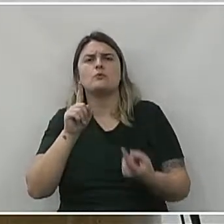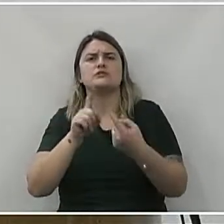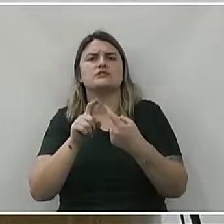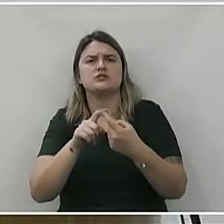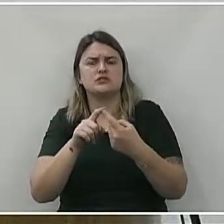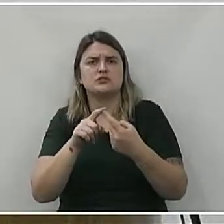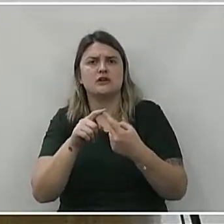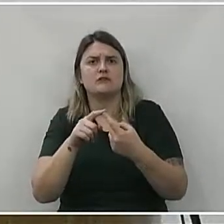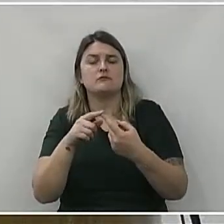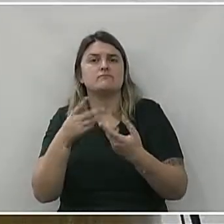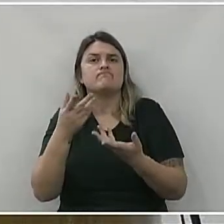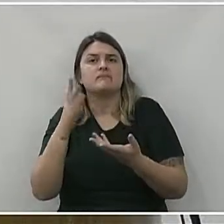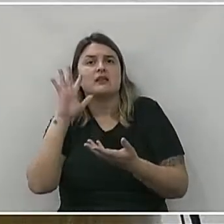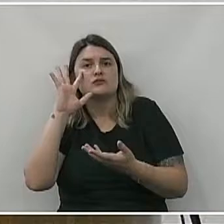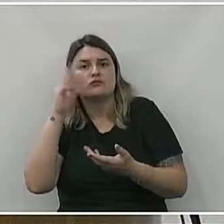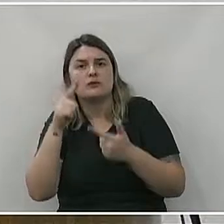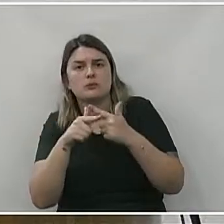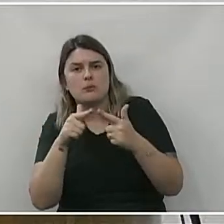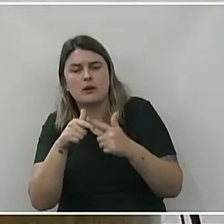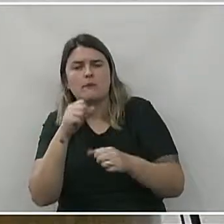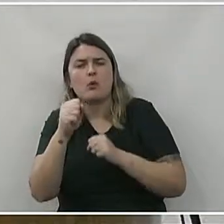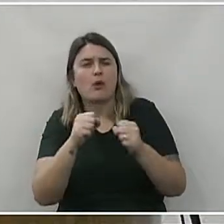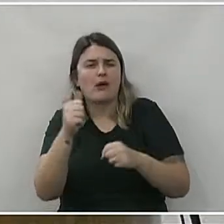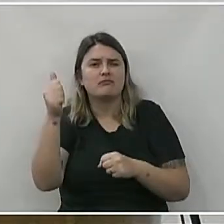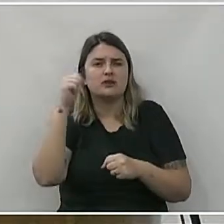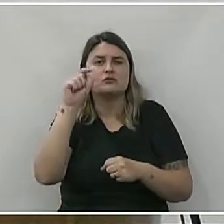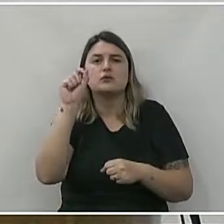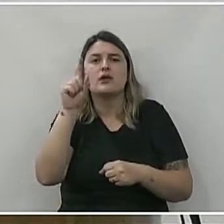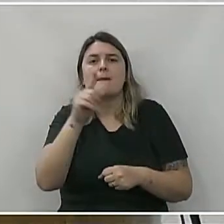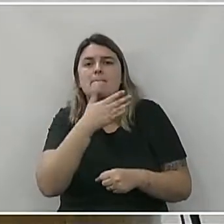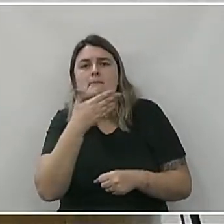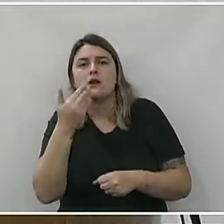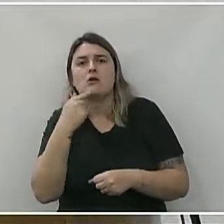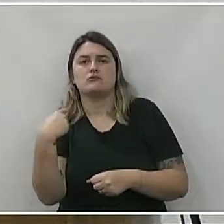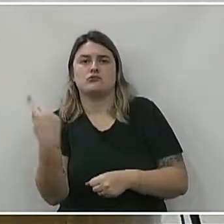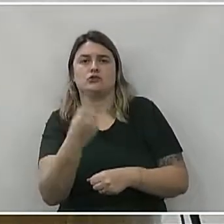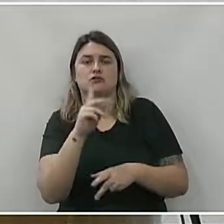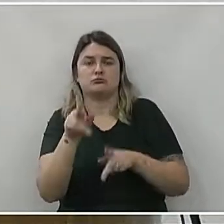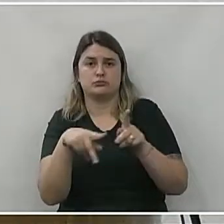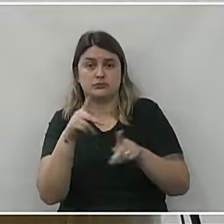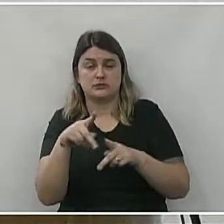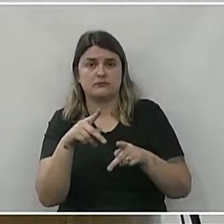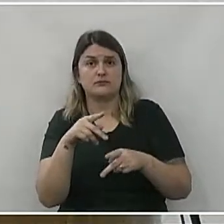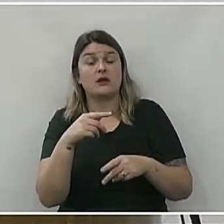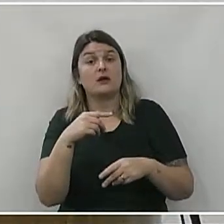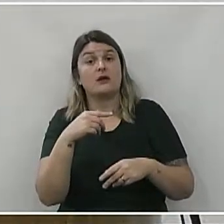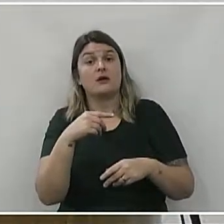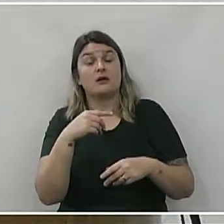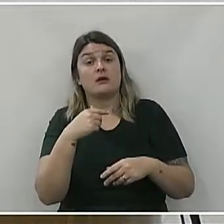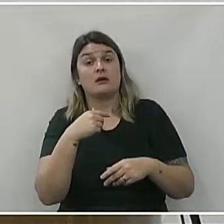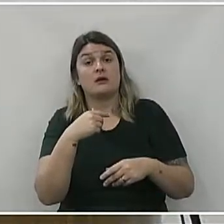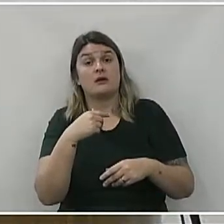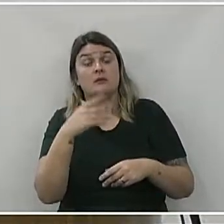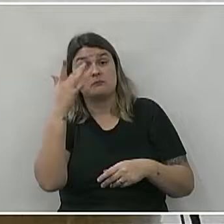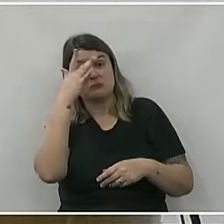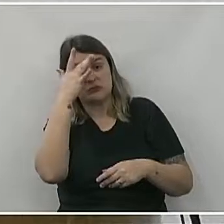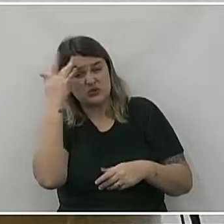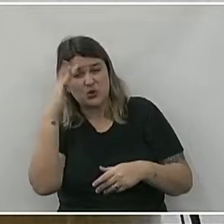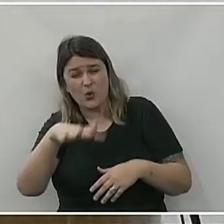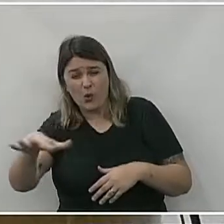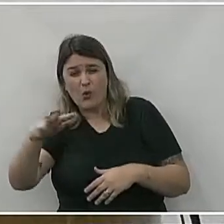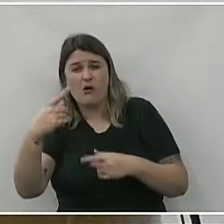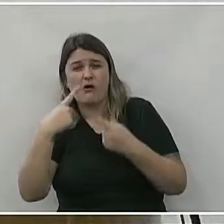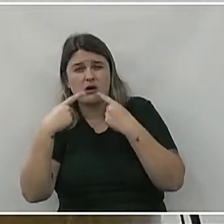problemas, fiscalizar o que estiver errado e correr atrás do melhor para a nossa população. No momento que soube desse problema, entrei em contato com o